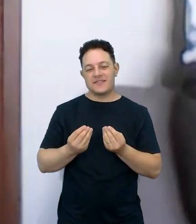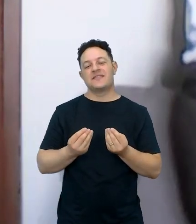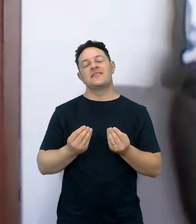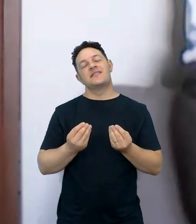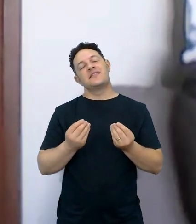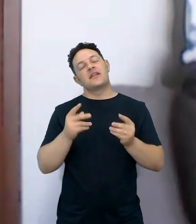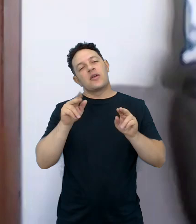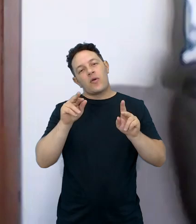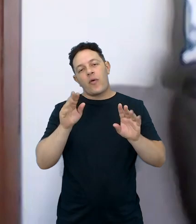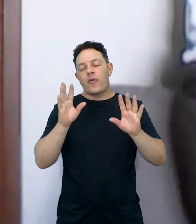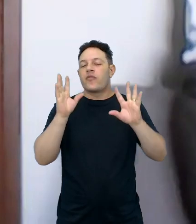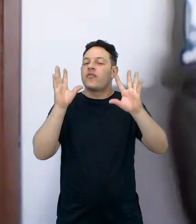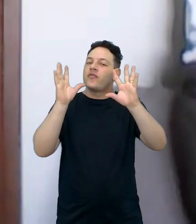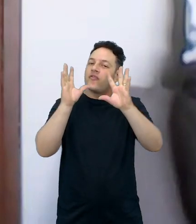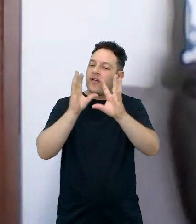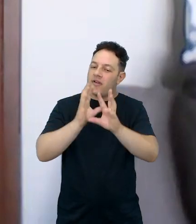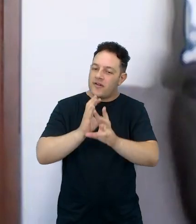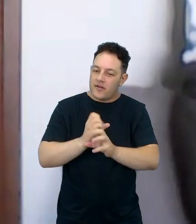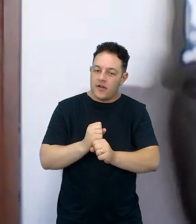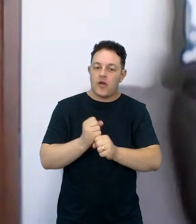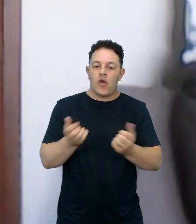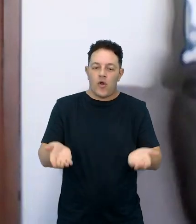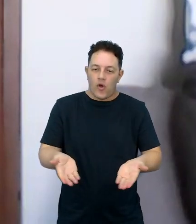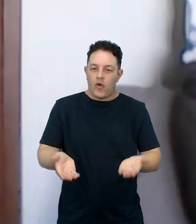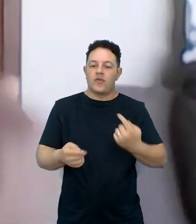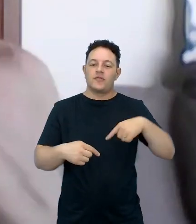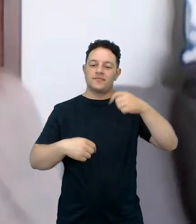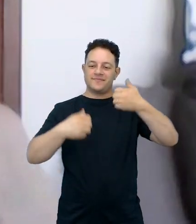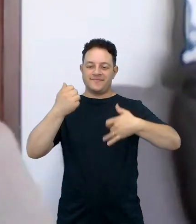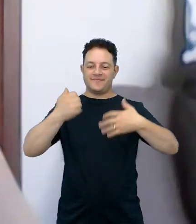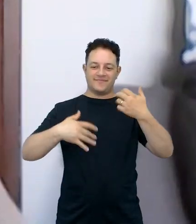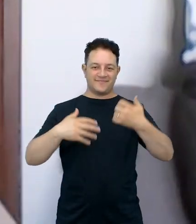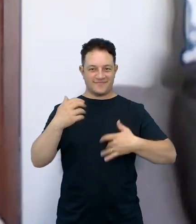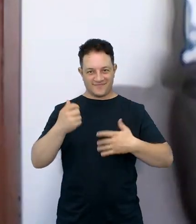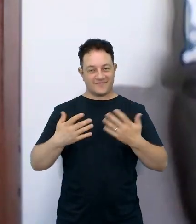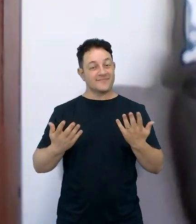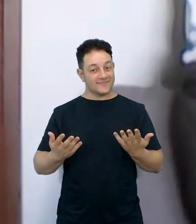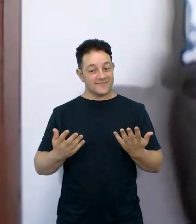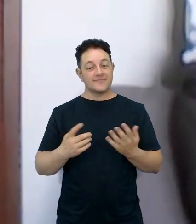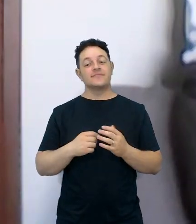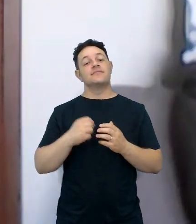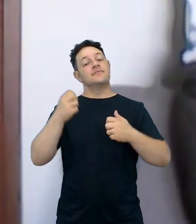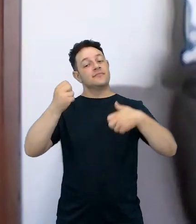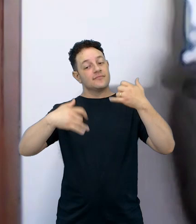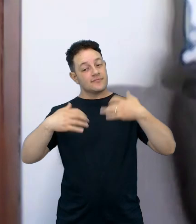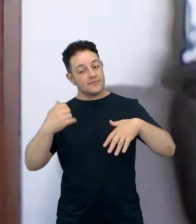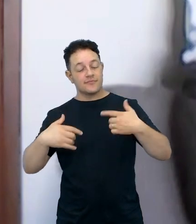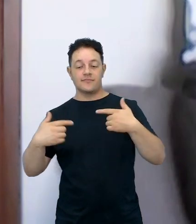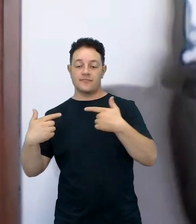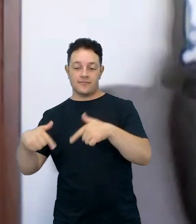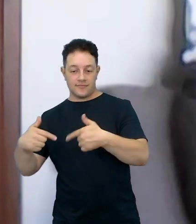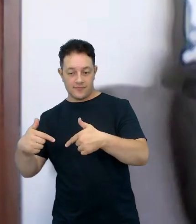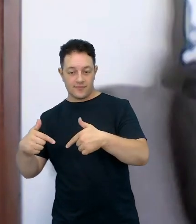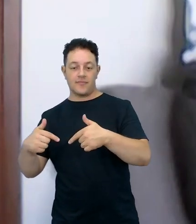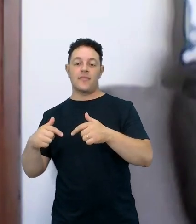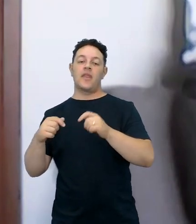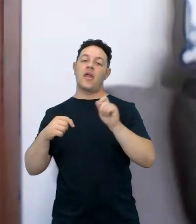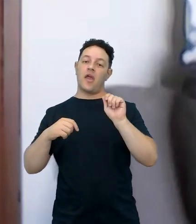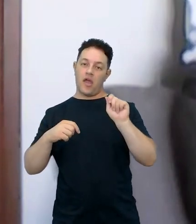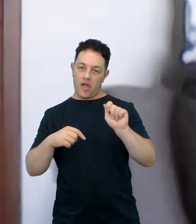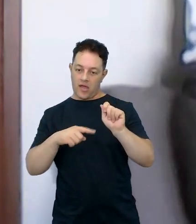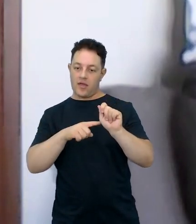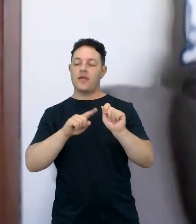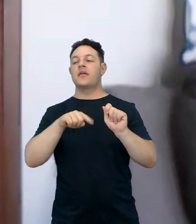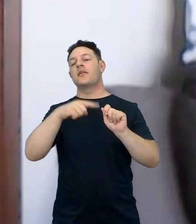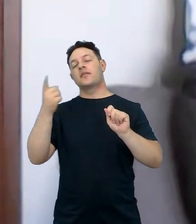o fechamento, né, do que nós estamos tratando, que nós tratamos na etapa A e na etapa B.